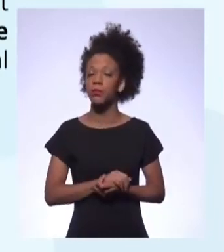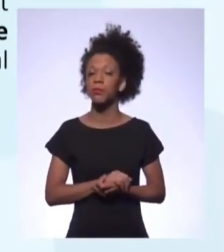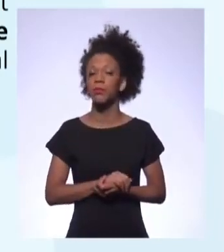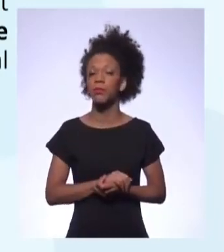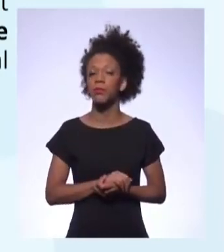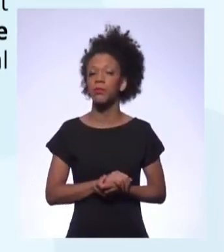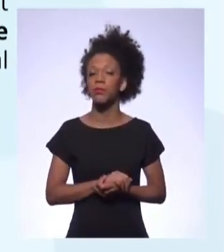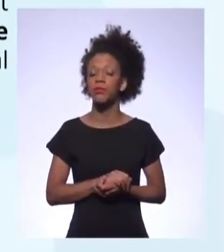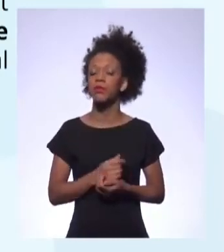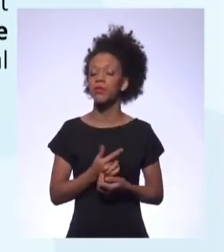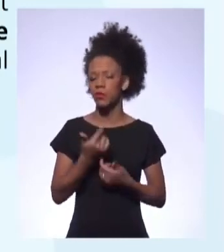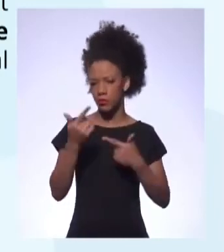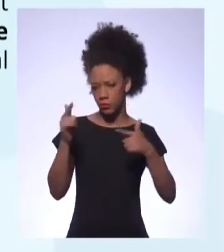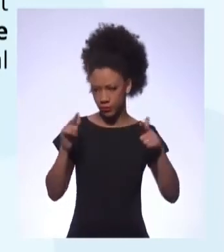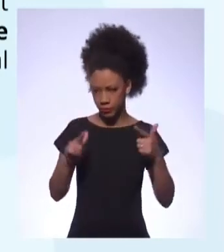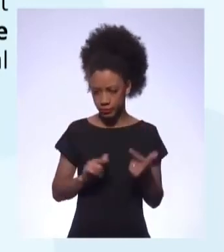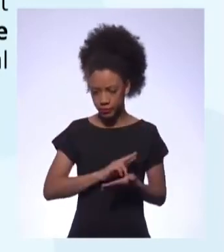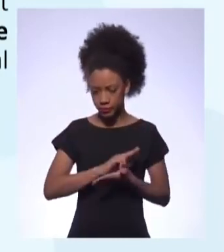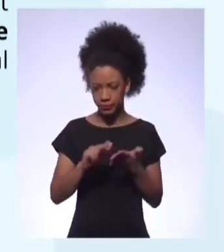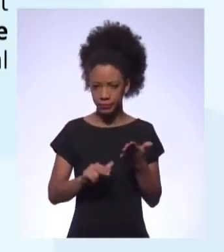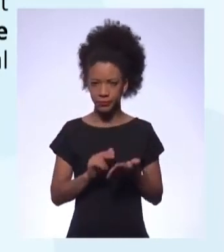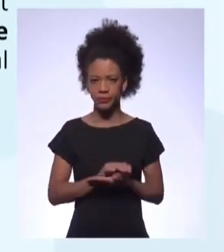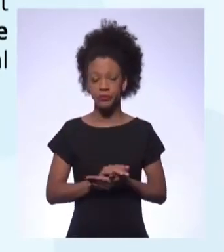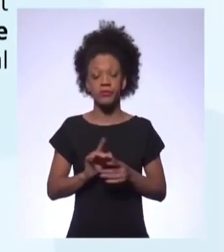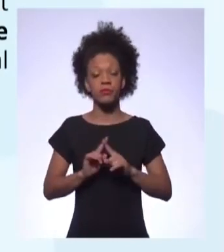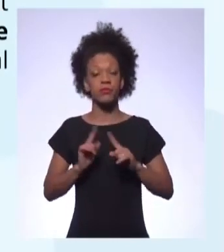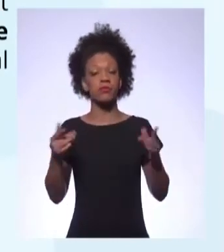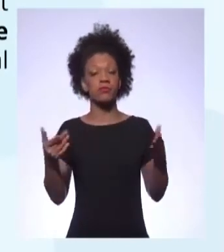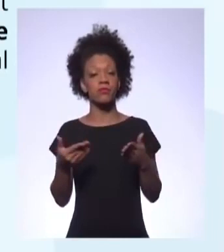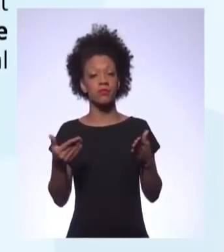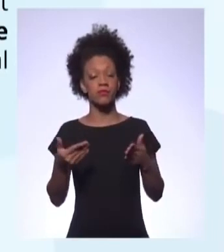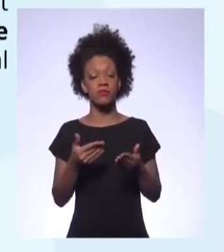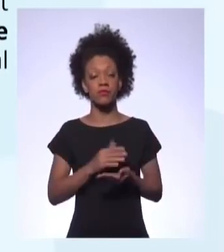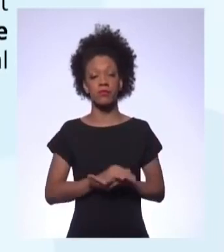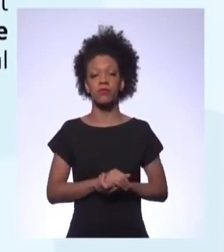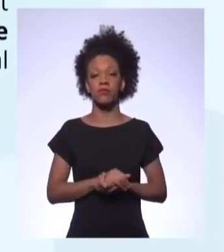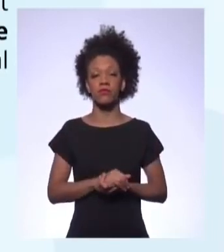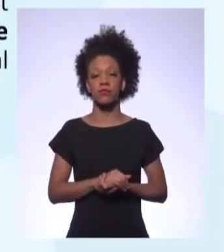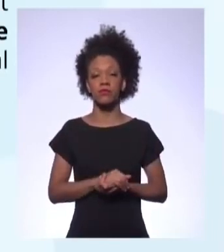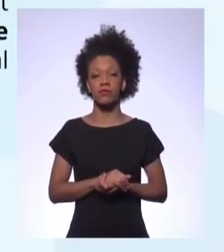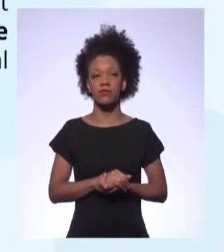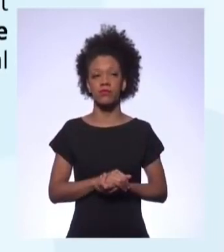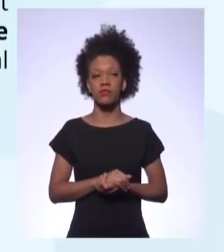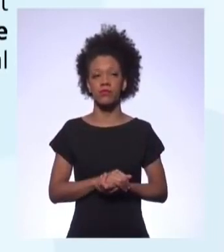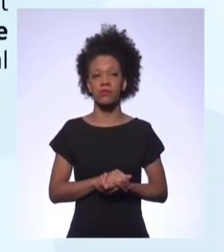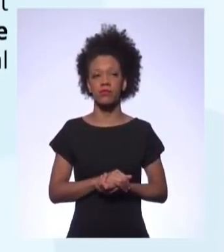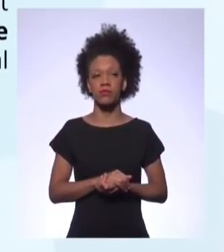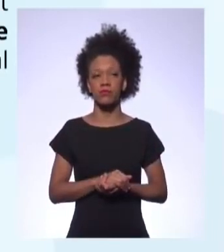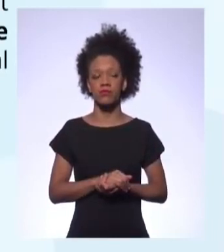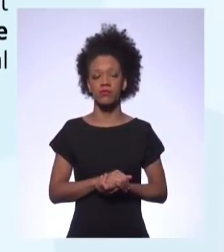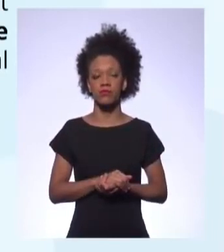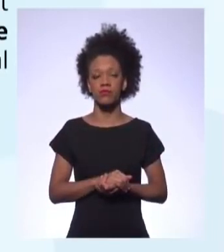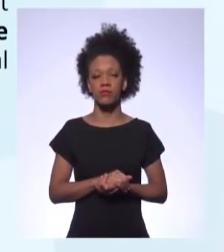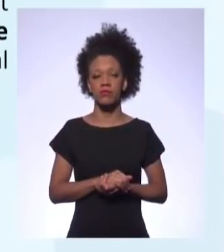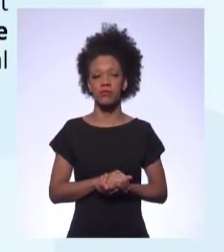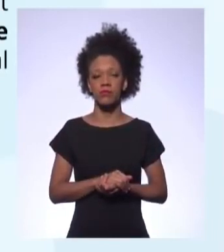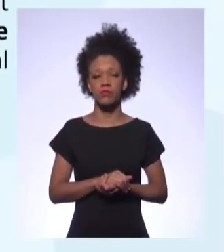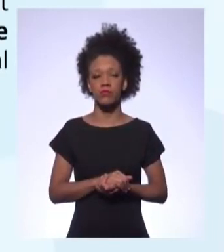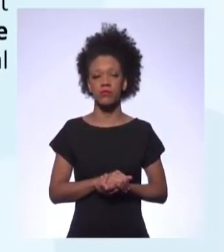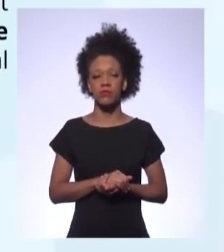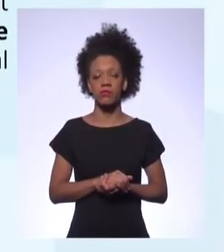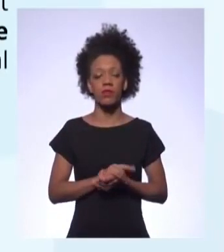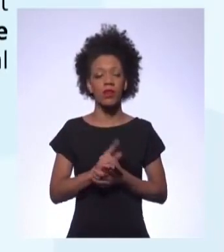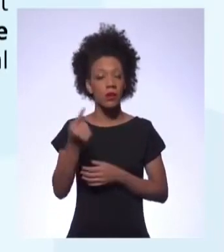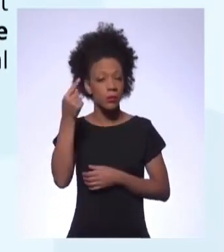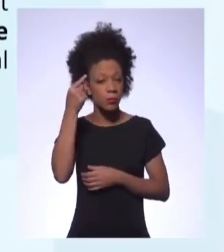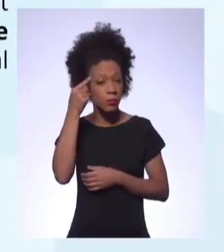others too. E outros também. And now, E agora, think about what we studied about genetic inheritance and DNA.